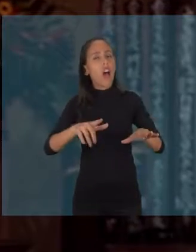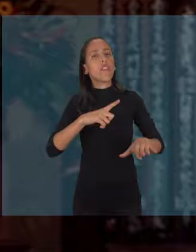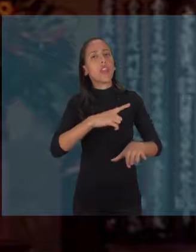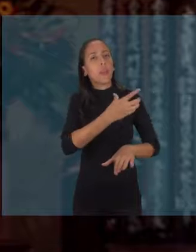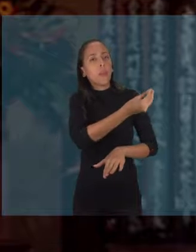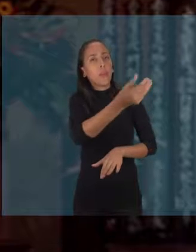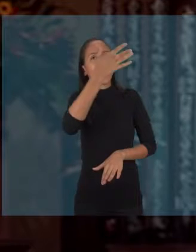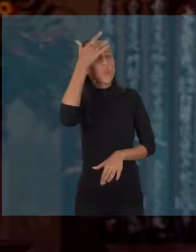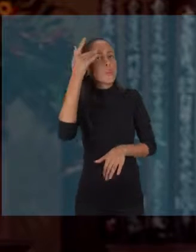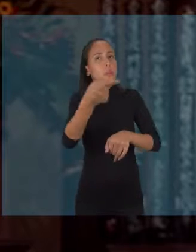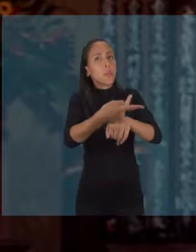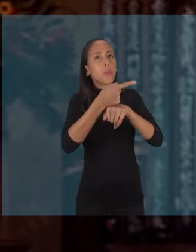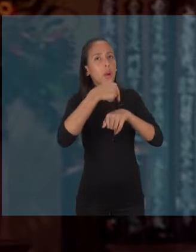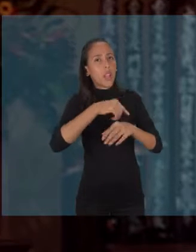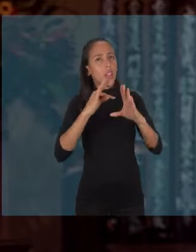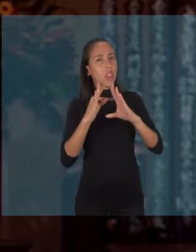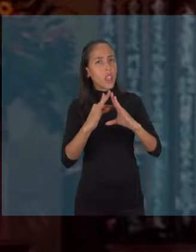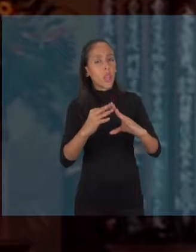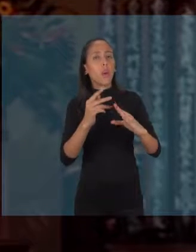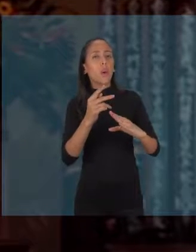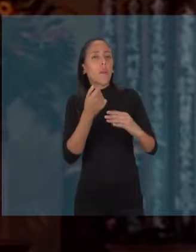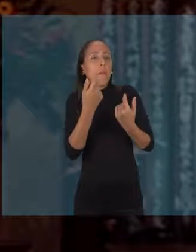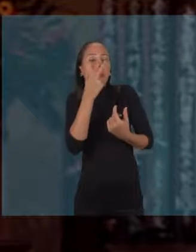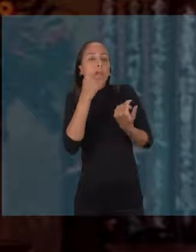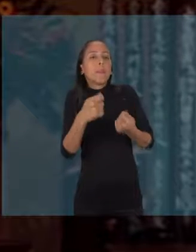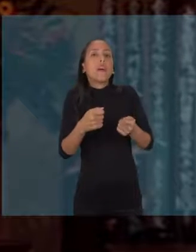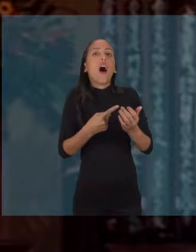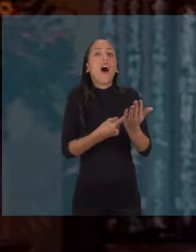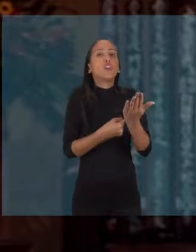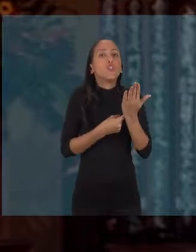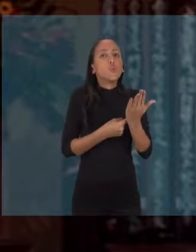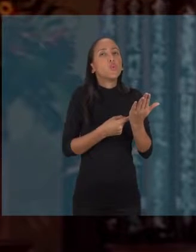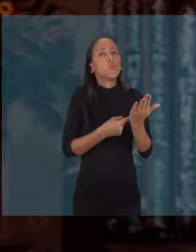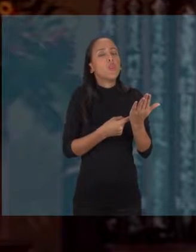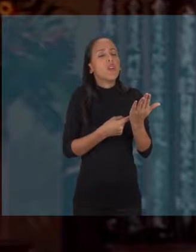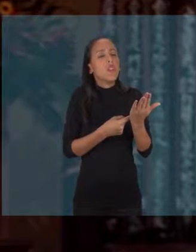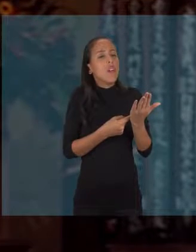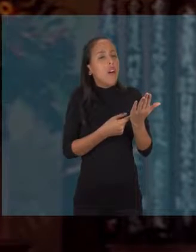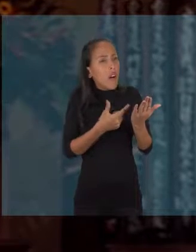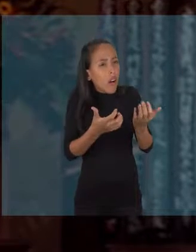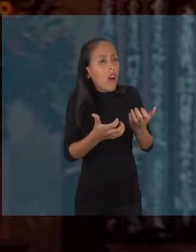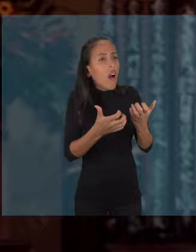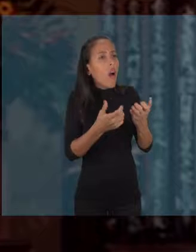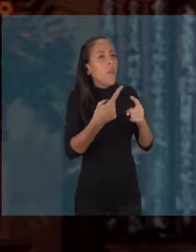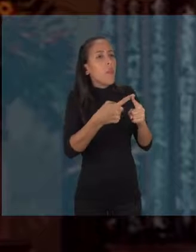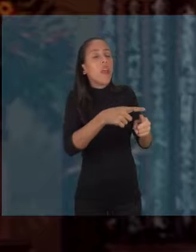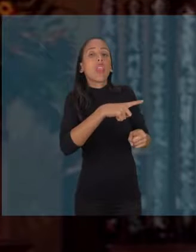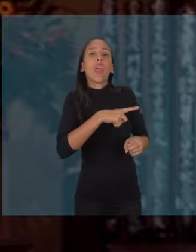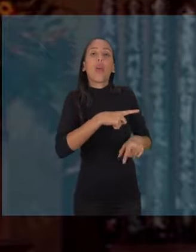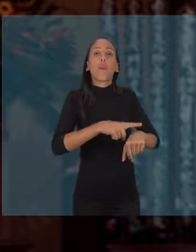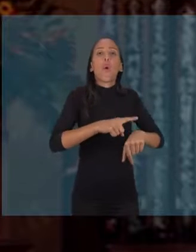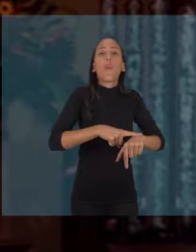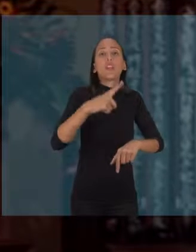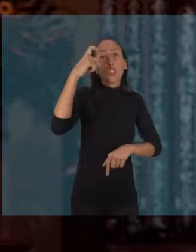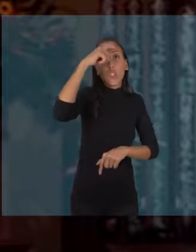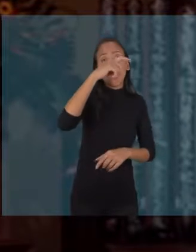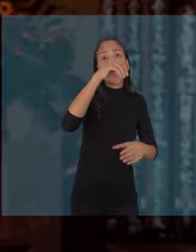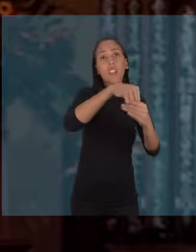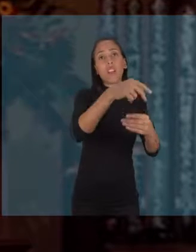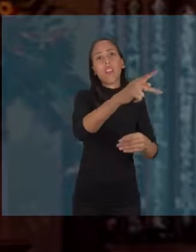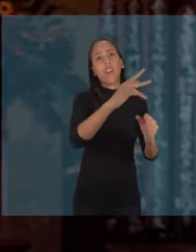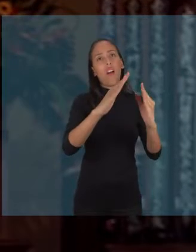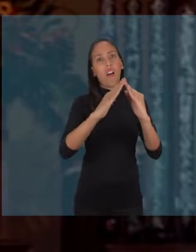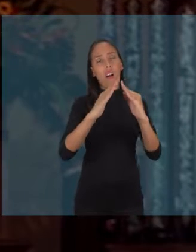procurando o templo, precisando de ajuda, por estar passando por momentos difíceis dentro de